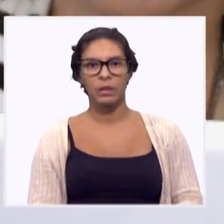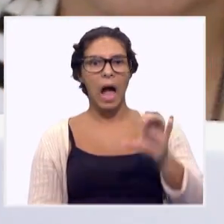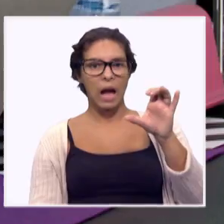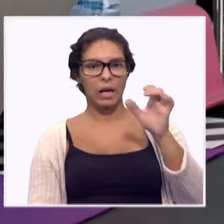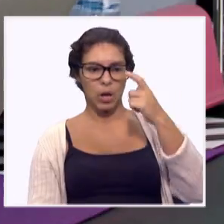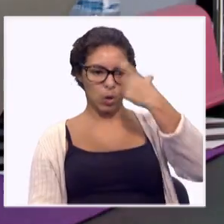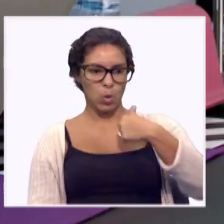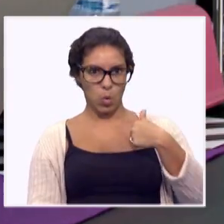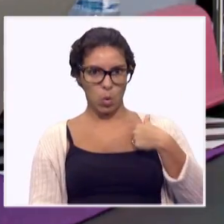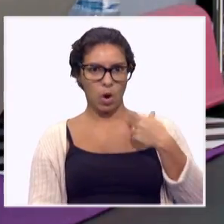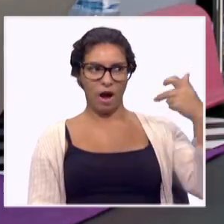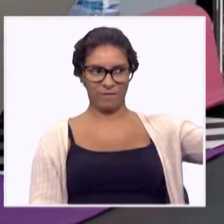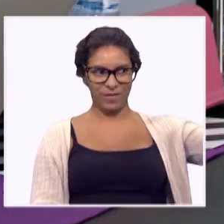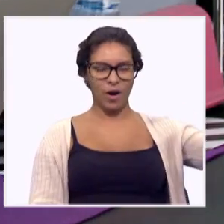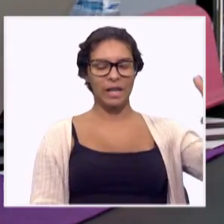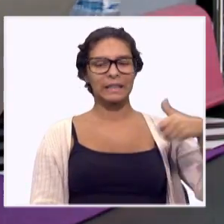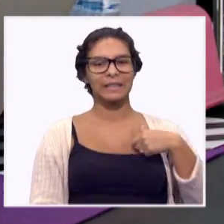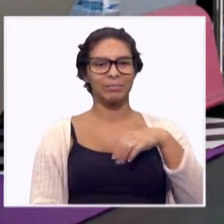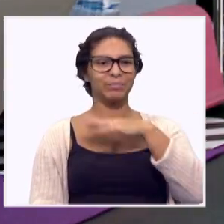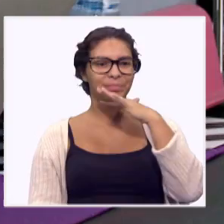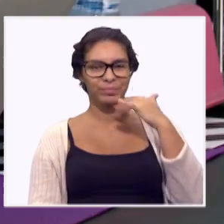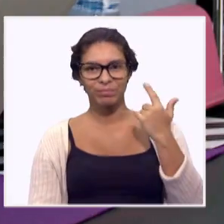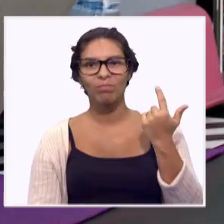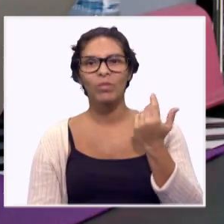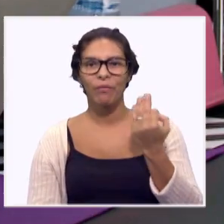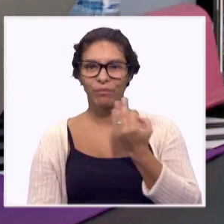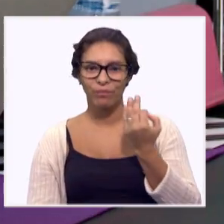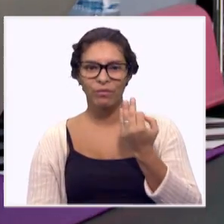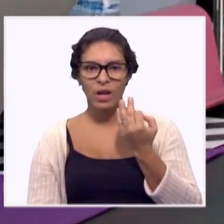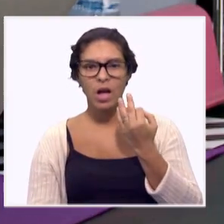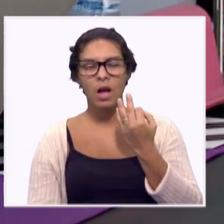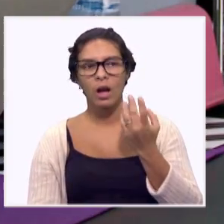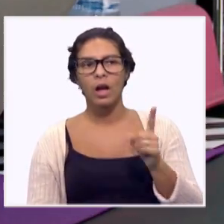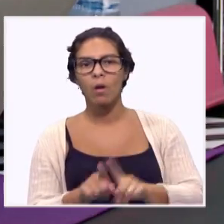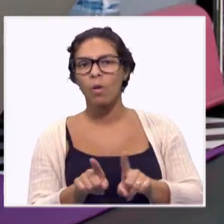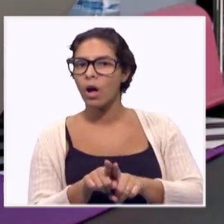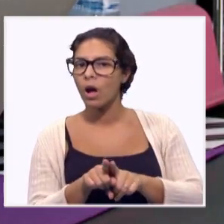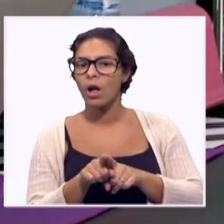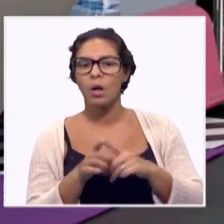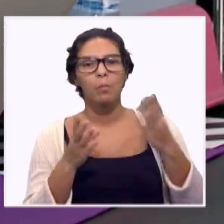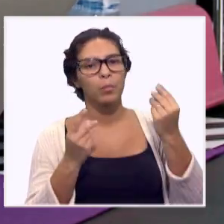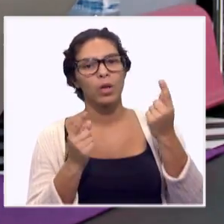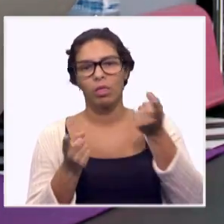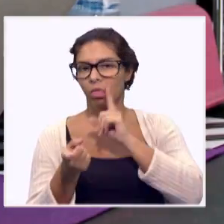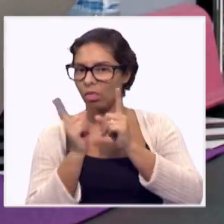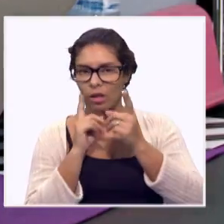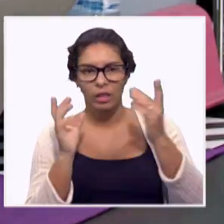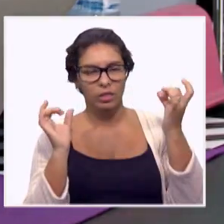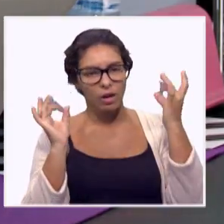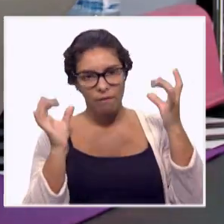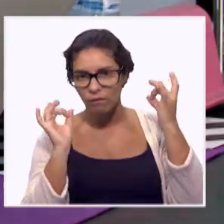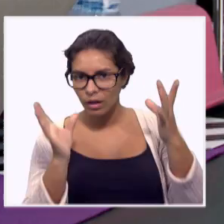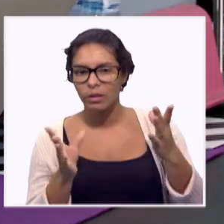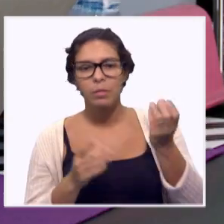A Catarina lá fora. Isso é muito bom. Não, a Catarina lá fora é uma miúda super